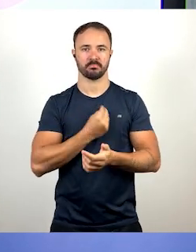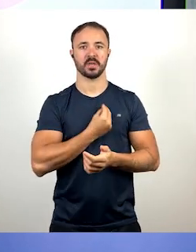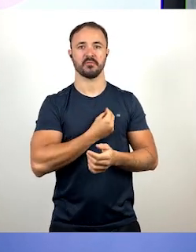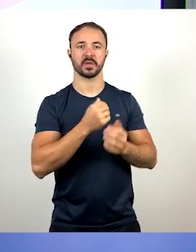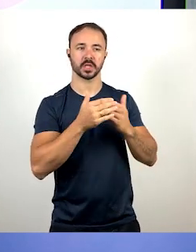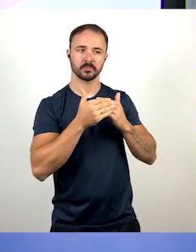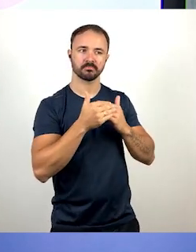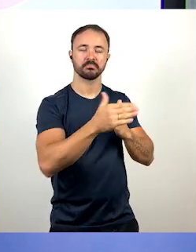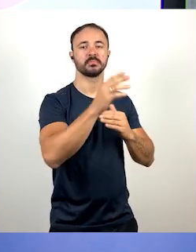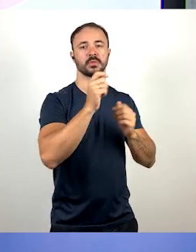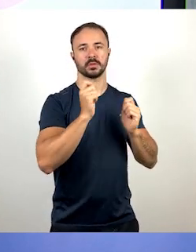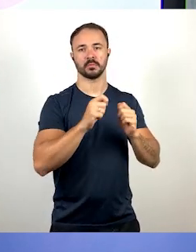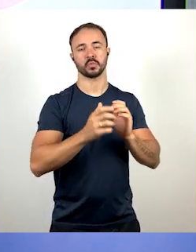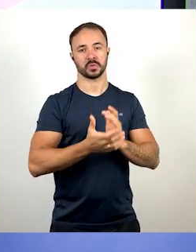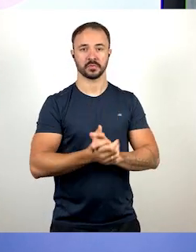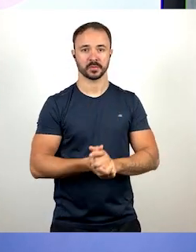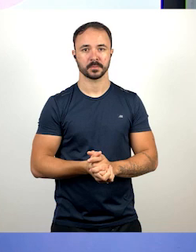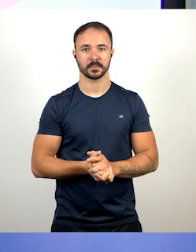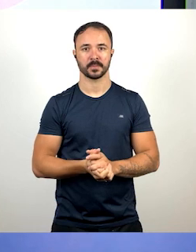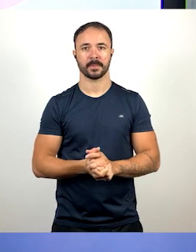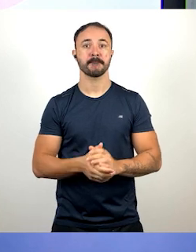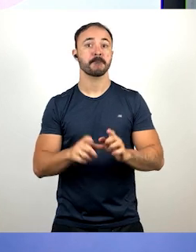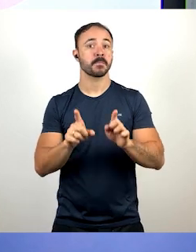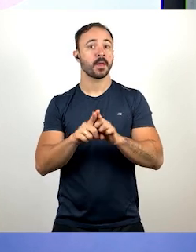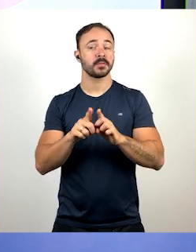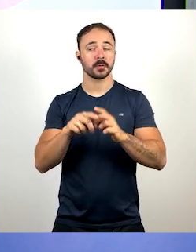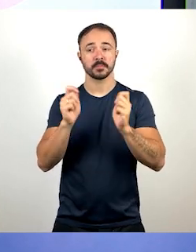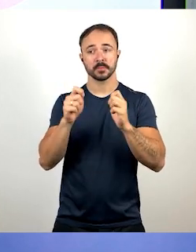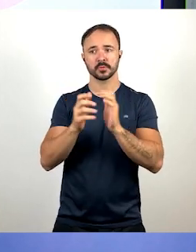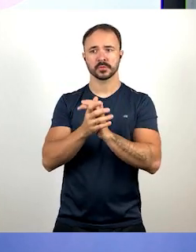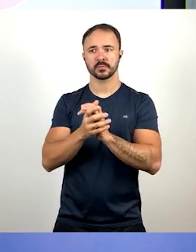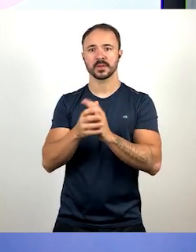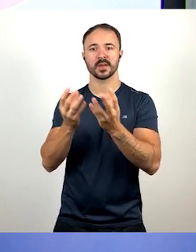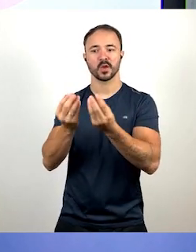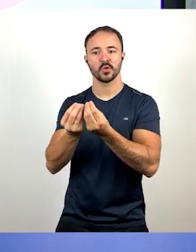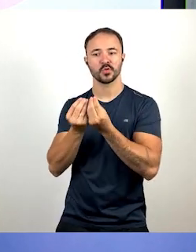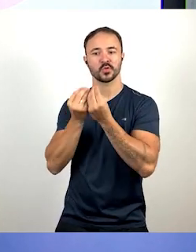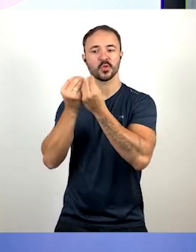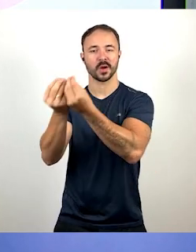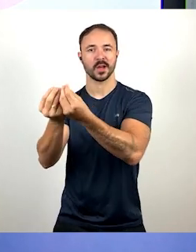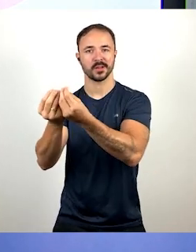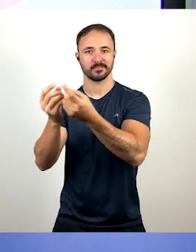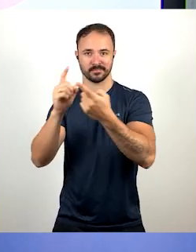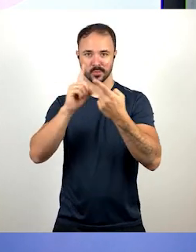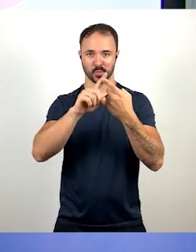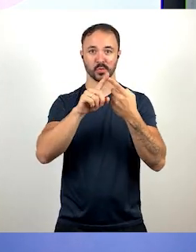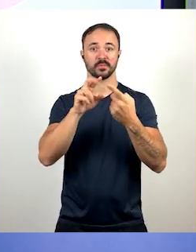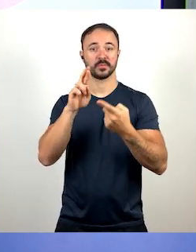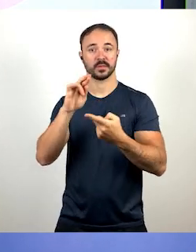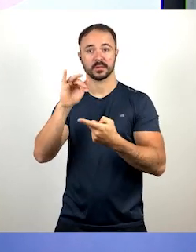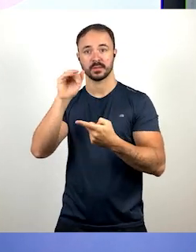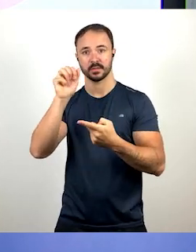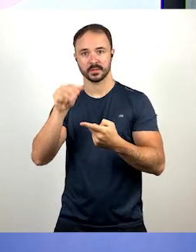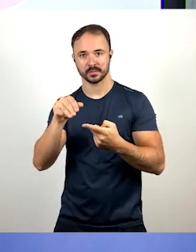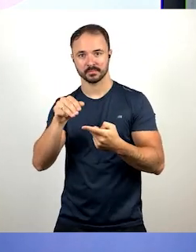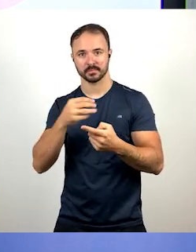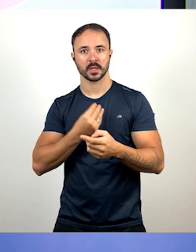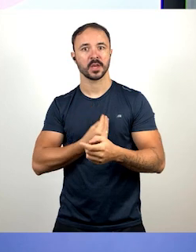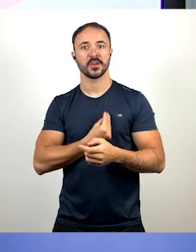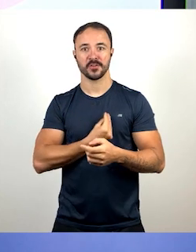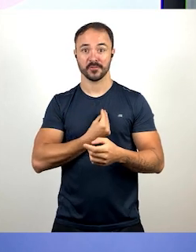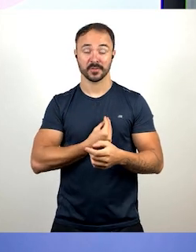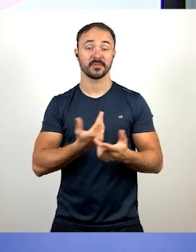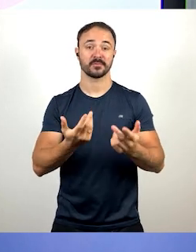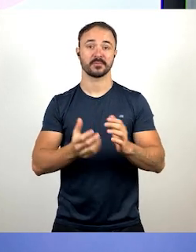apenas. Assim também, podemos ainda doar um dos nossos rins enquanto